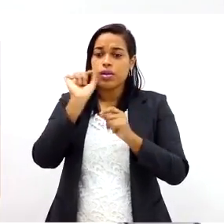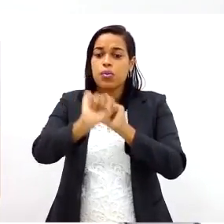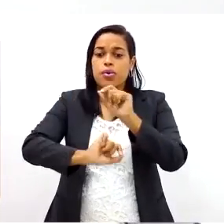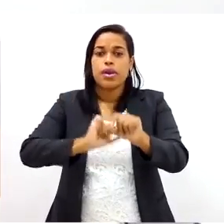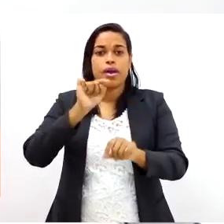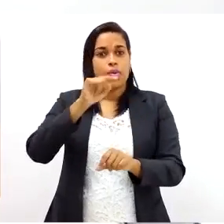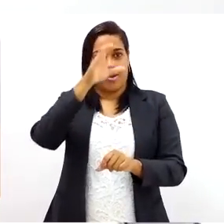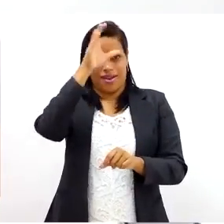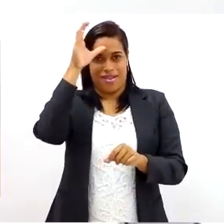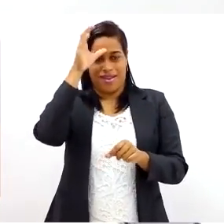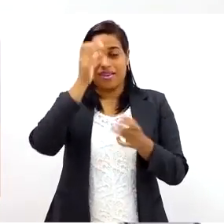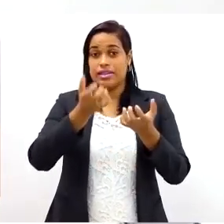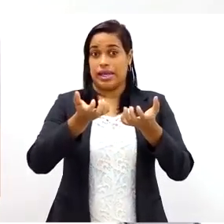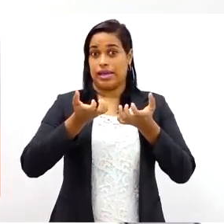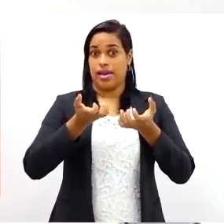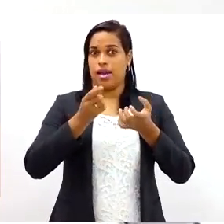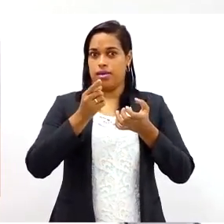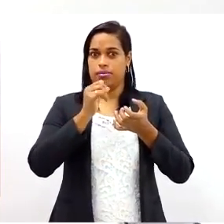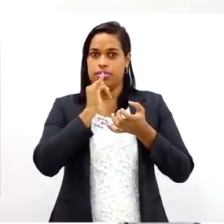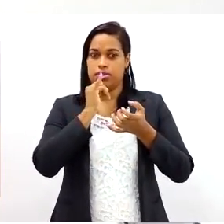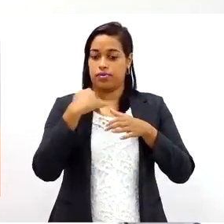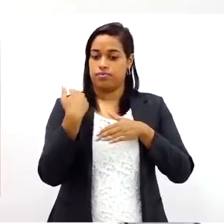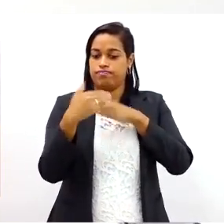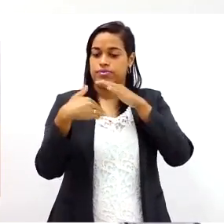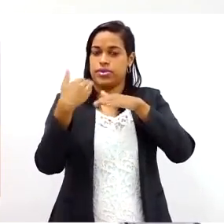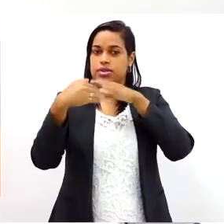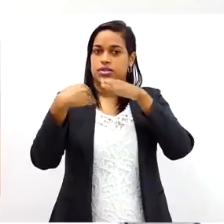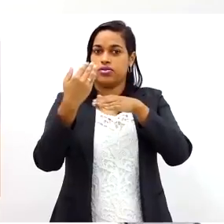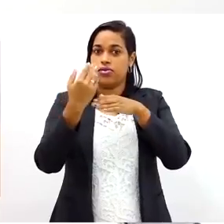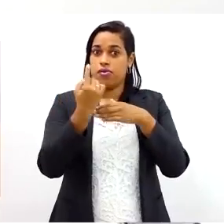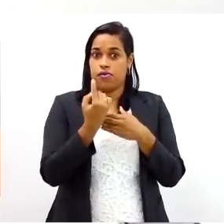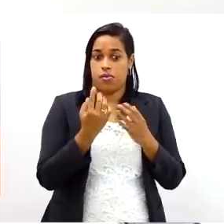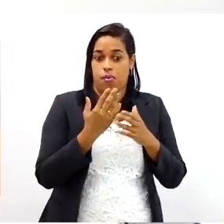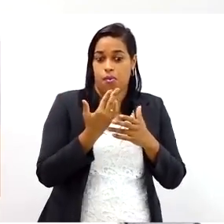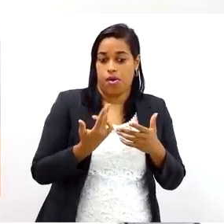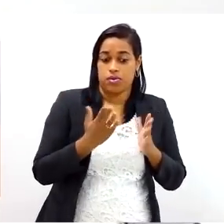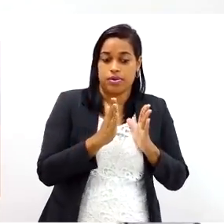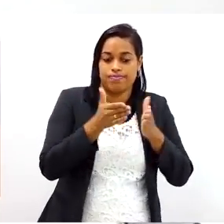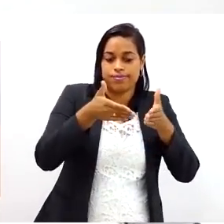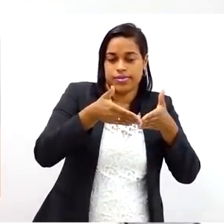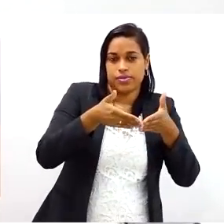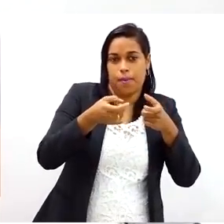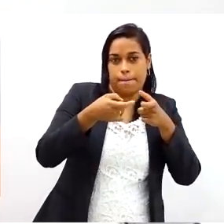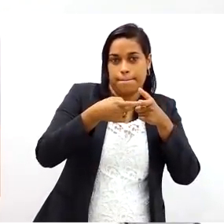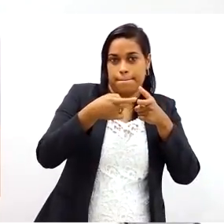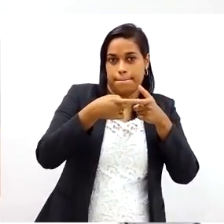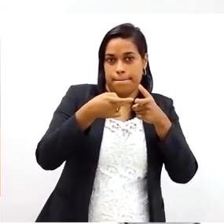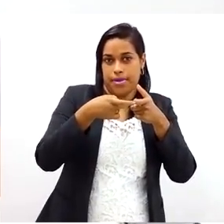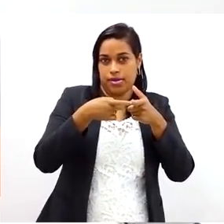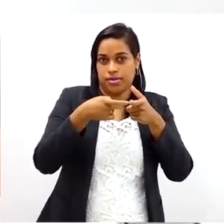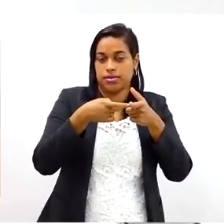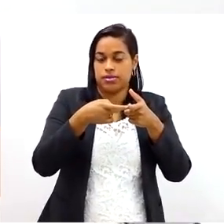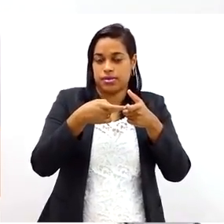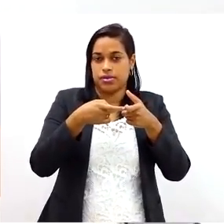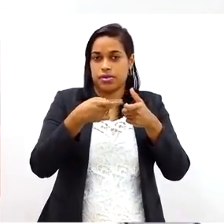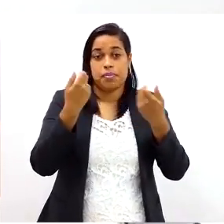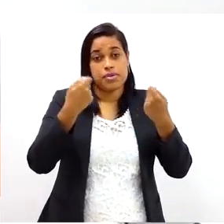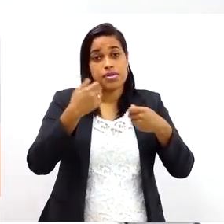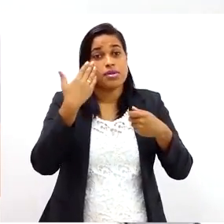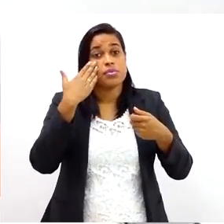desse aplicativo. Então, se eu for desenvolver algo voltado para a área médica, por exemplo, um aplicativo para a área médica, eu tenho que saber